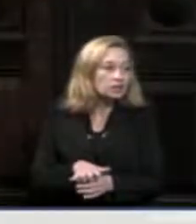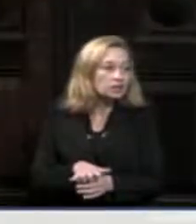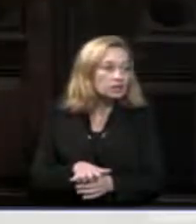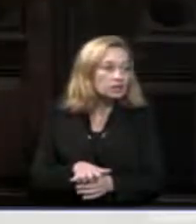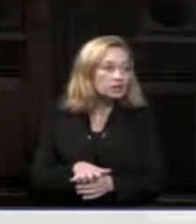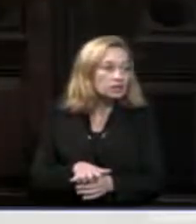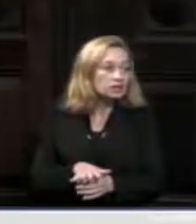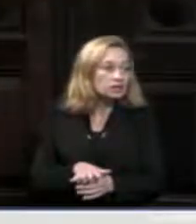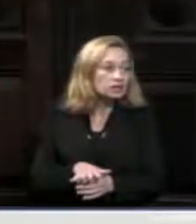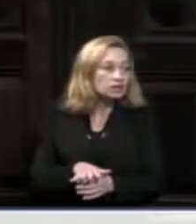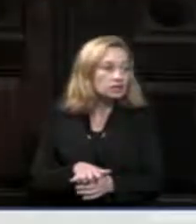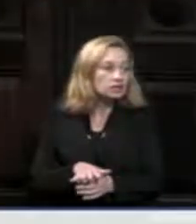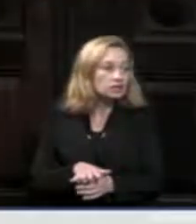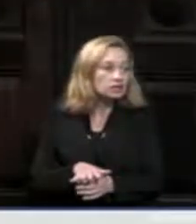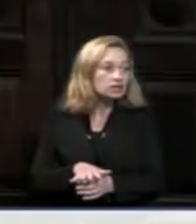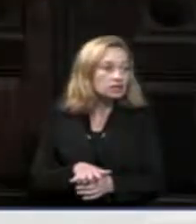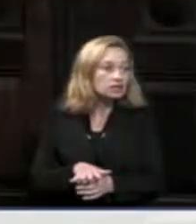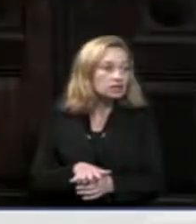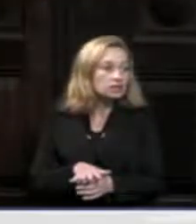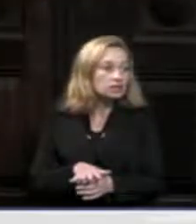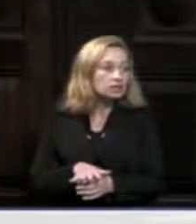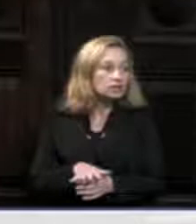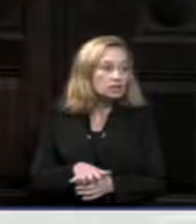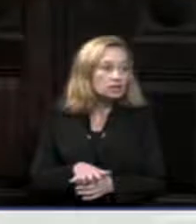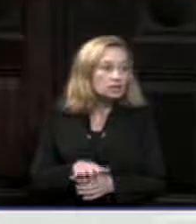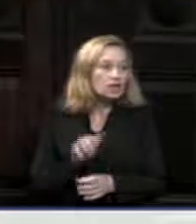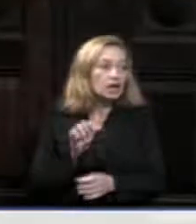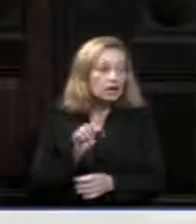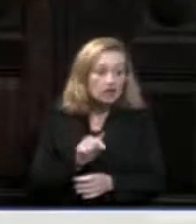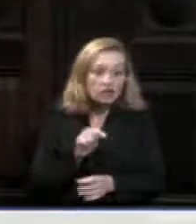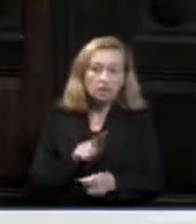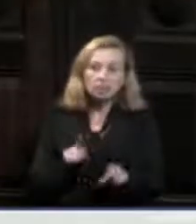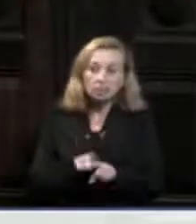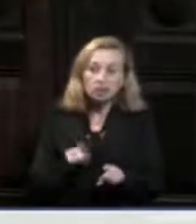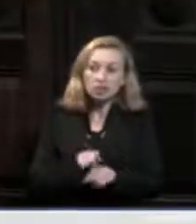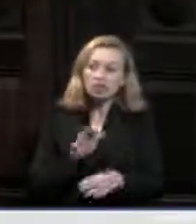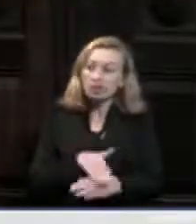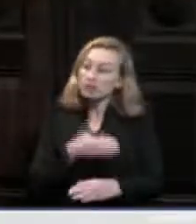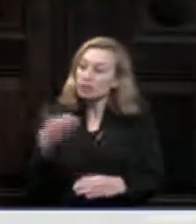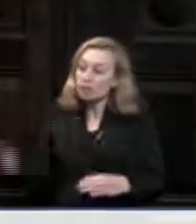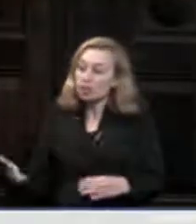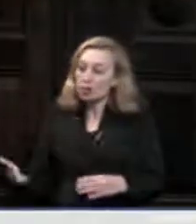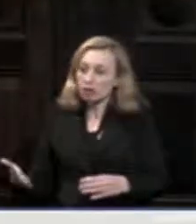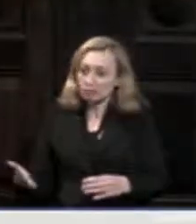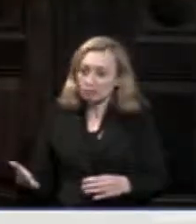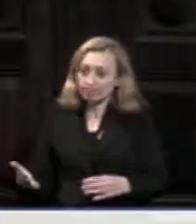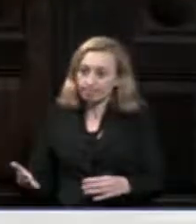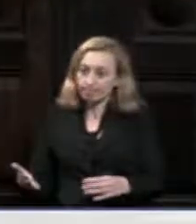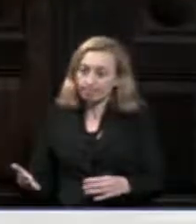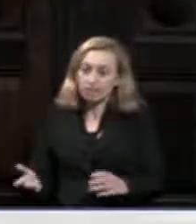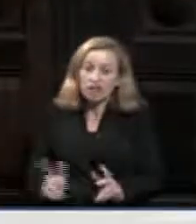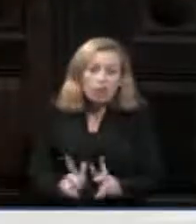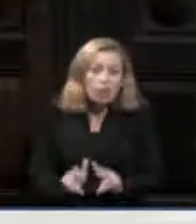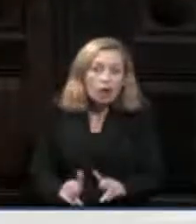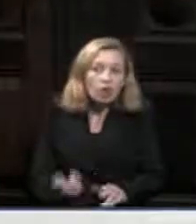aquelas também deveriam estar fora do parque, porque se encontravam na mesma